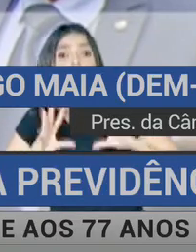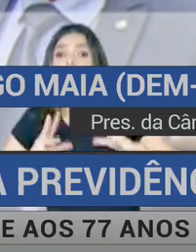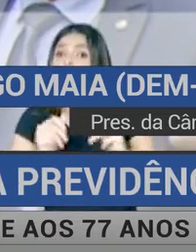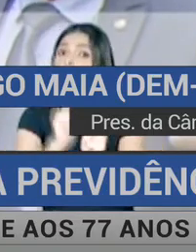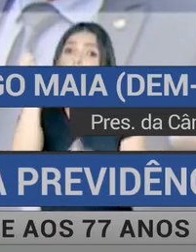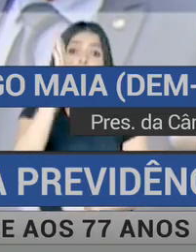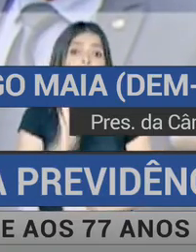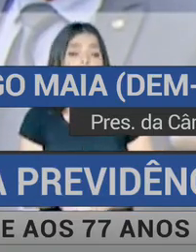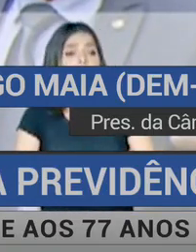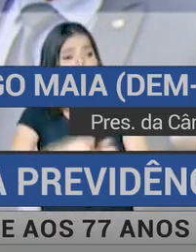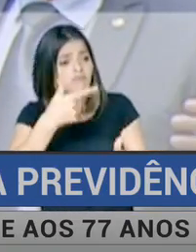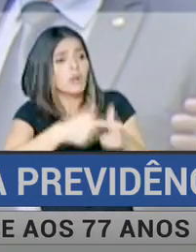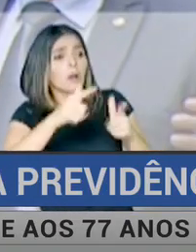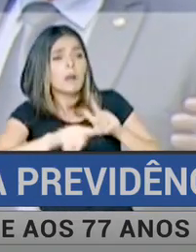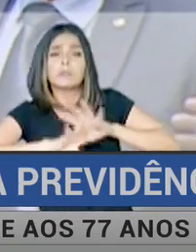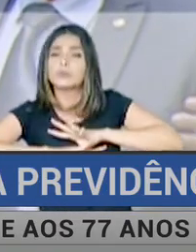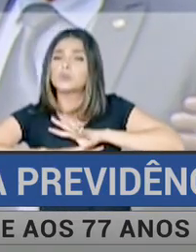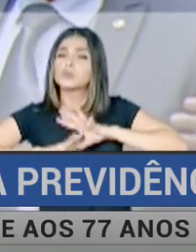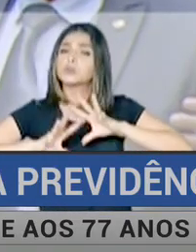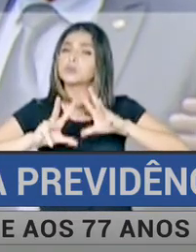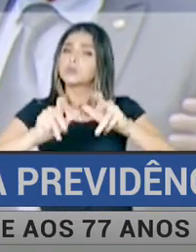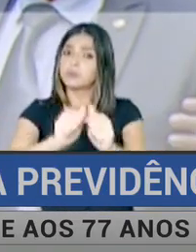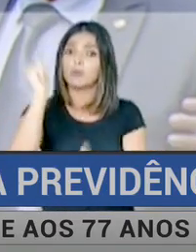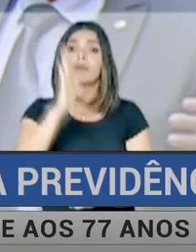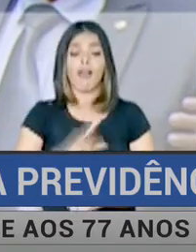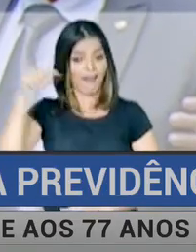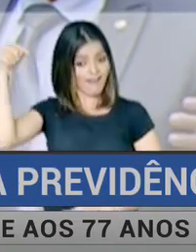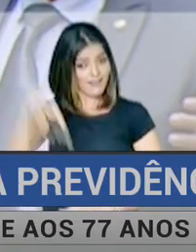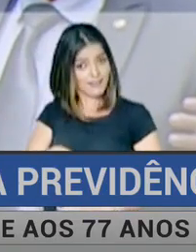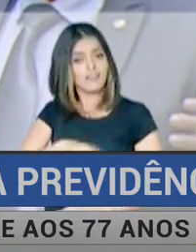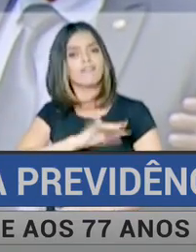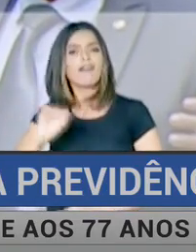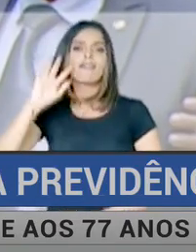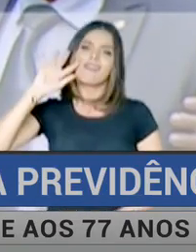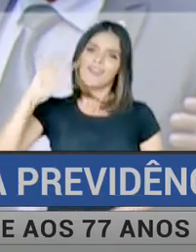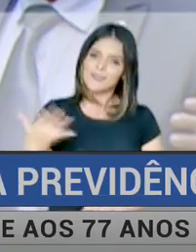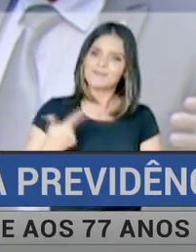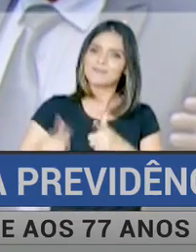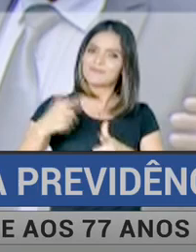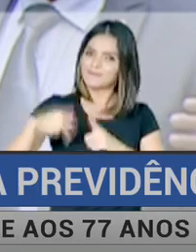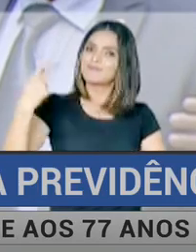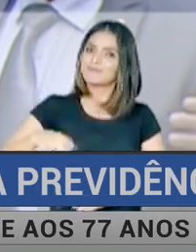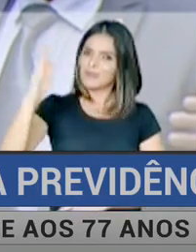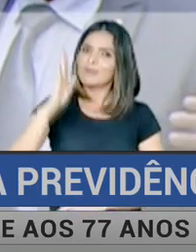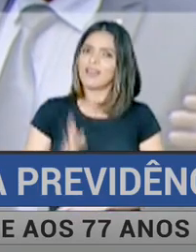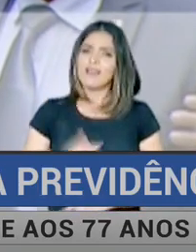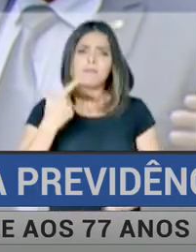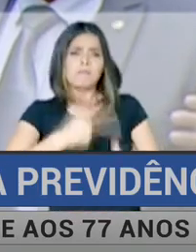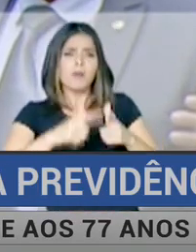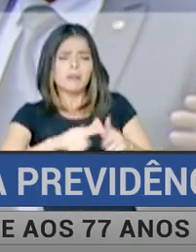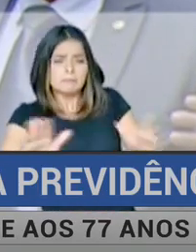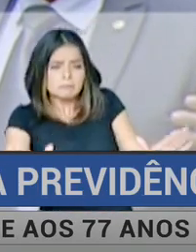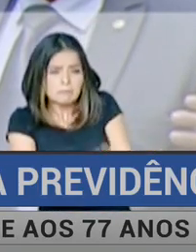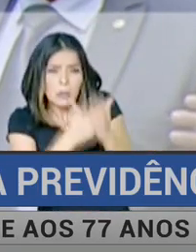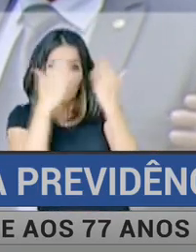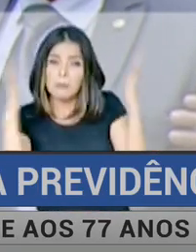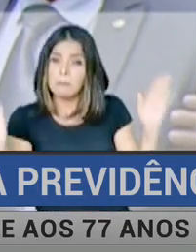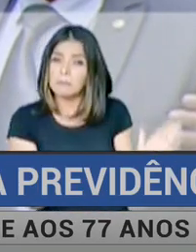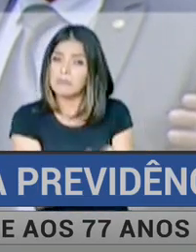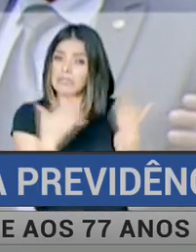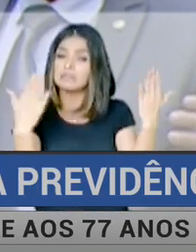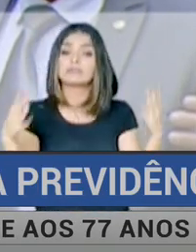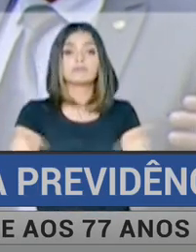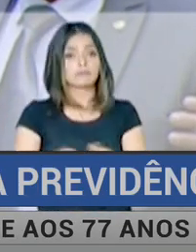do Brasil. E é daqui que nós vamos resolver os problemas do Brasil, os problemas da pobreza,